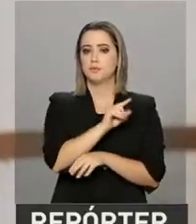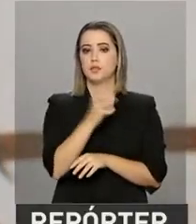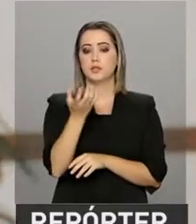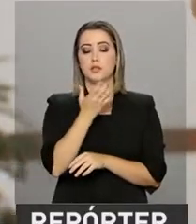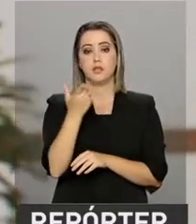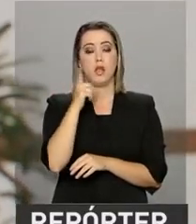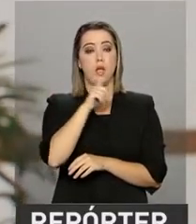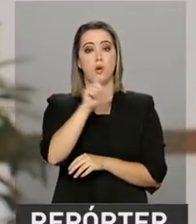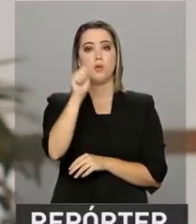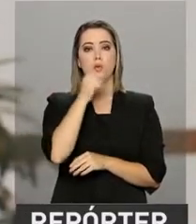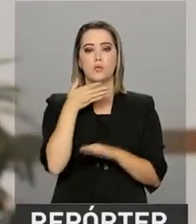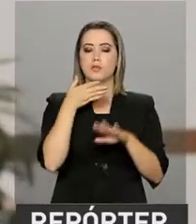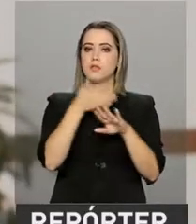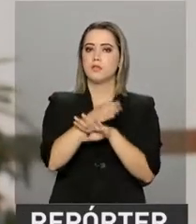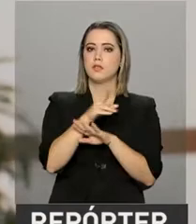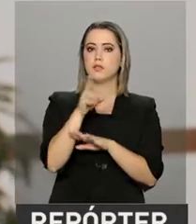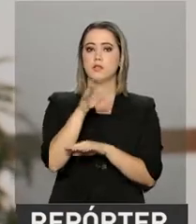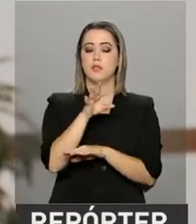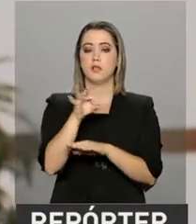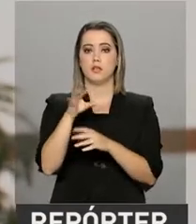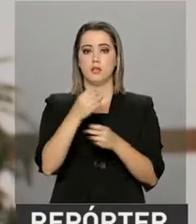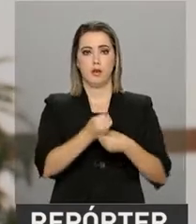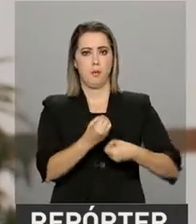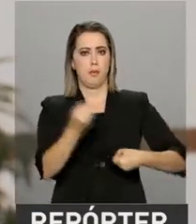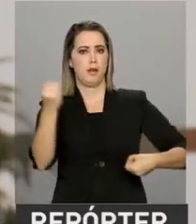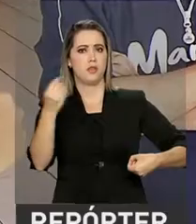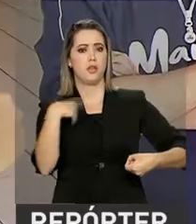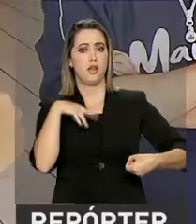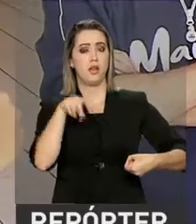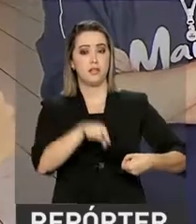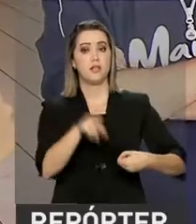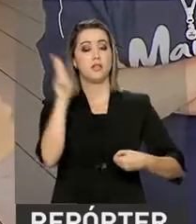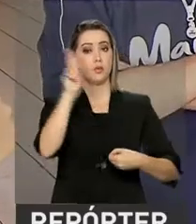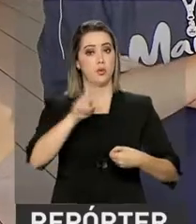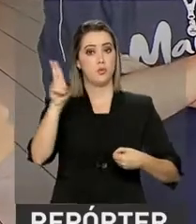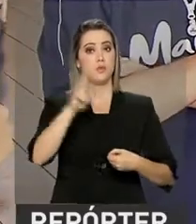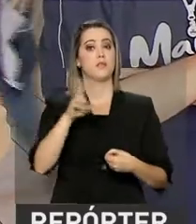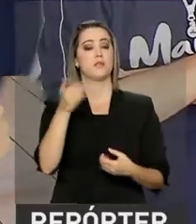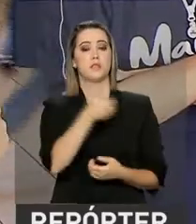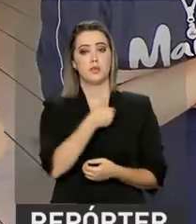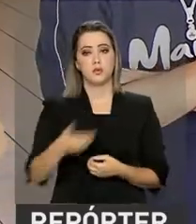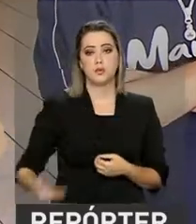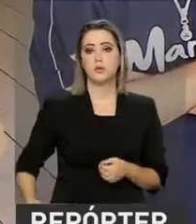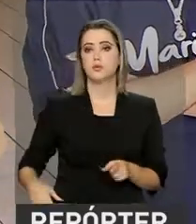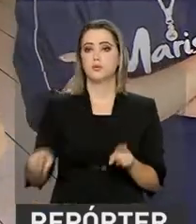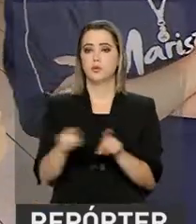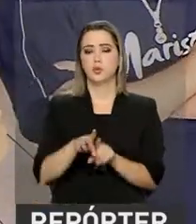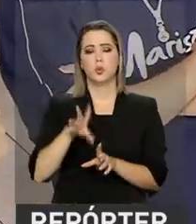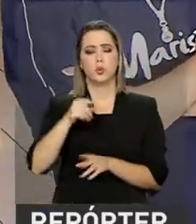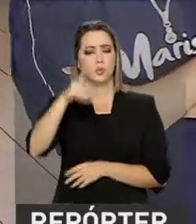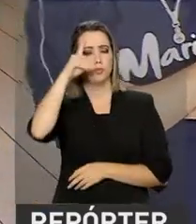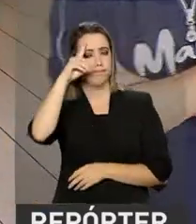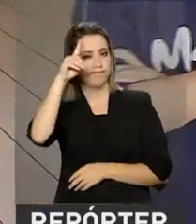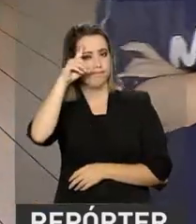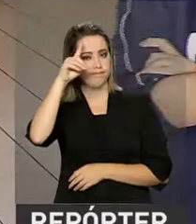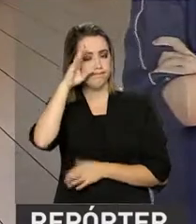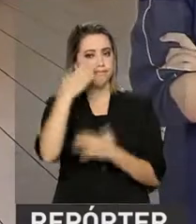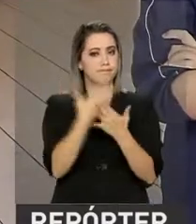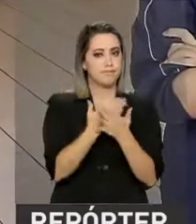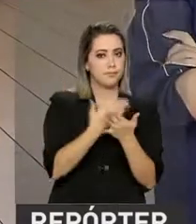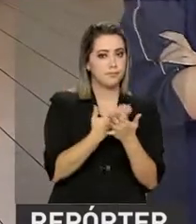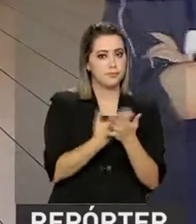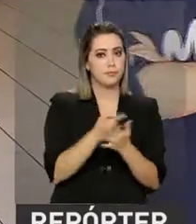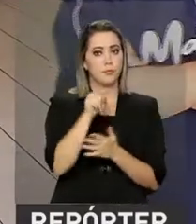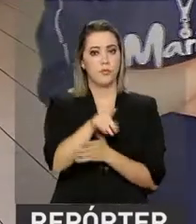conquistar uma vaga no curso de engenharia em uma universidade pública além da rotina intensa de estudos ele